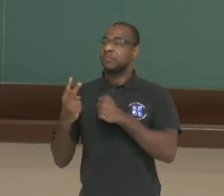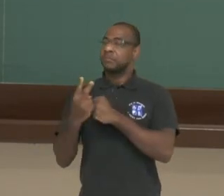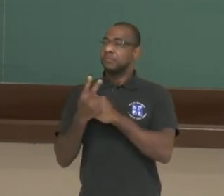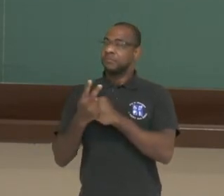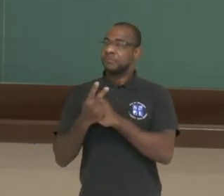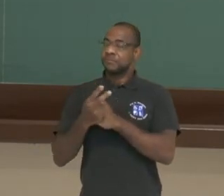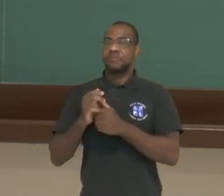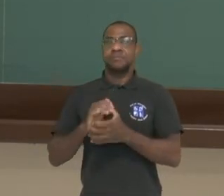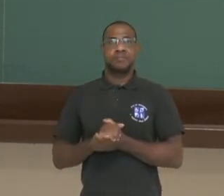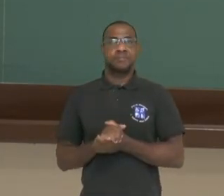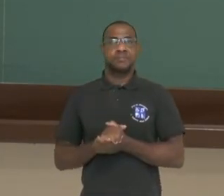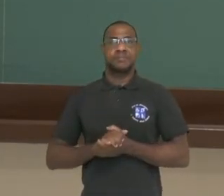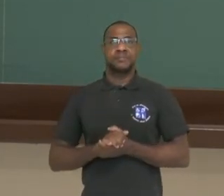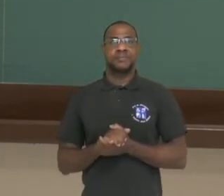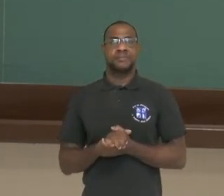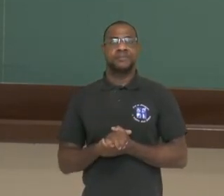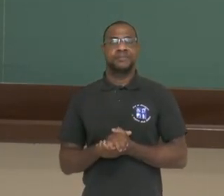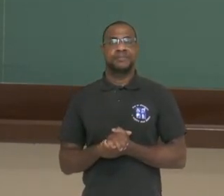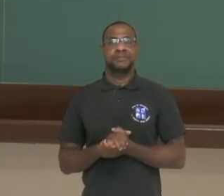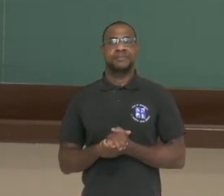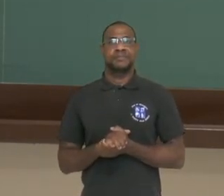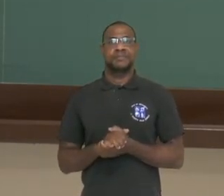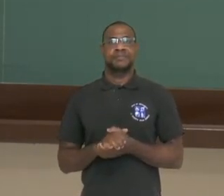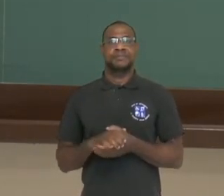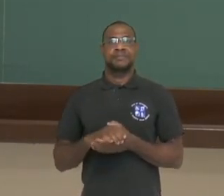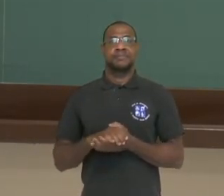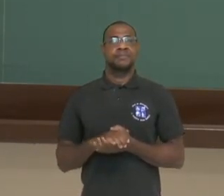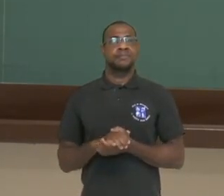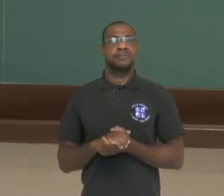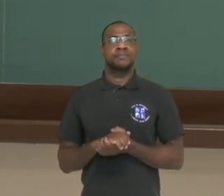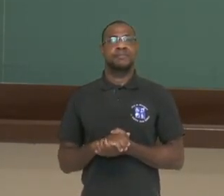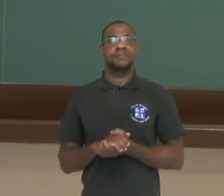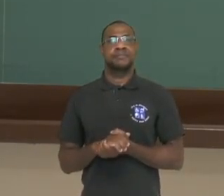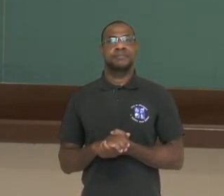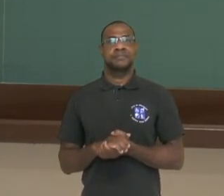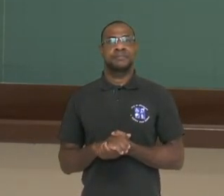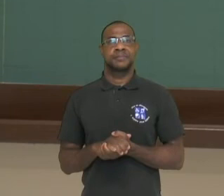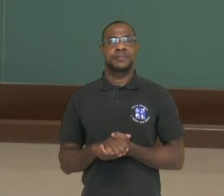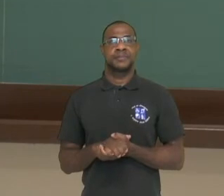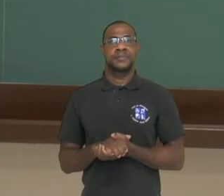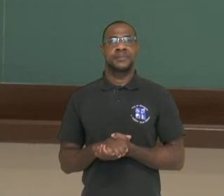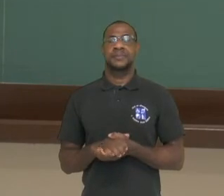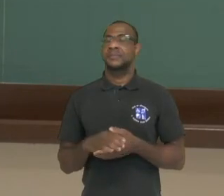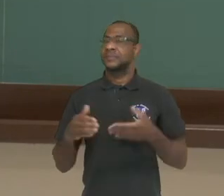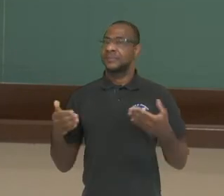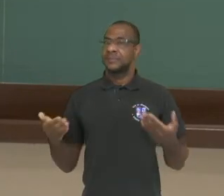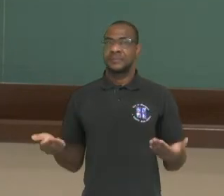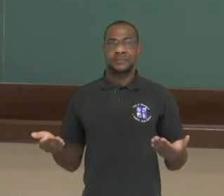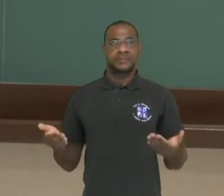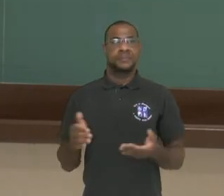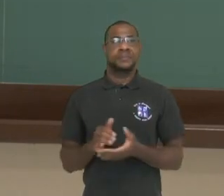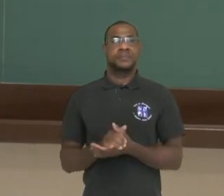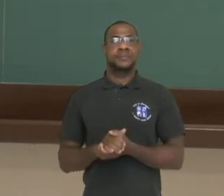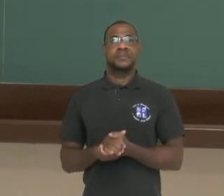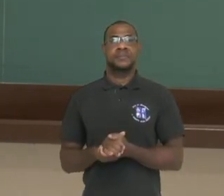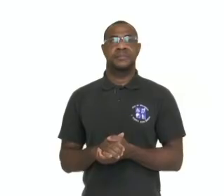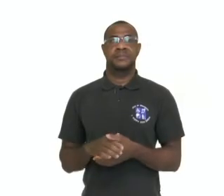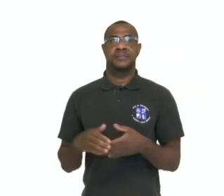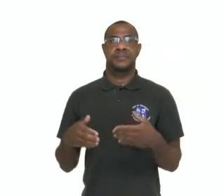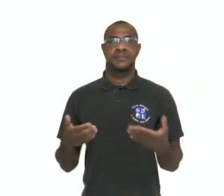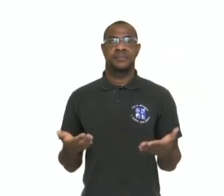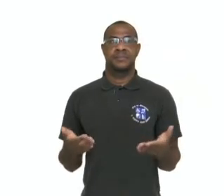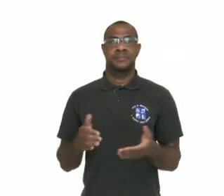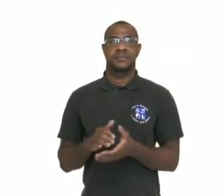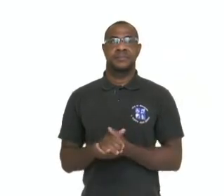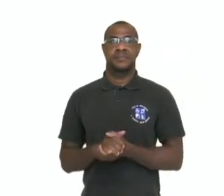que ocorra um ferimento ali, né? Um ferimento na nossa pele, ok? Muito bem, minha gente. No caso